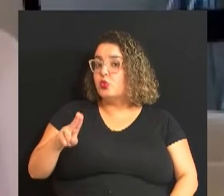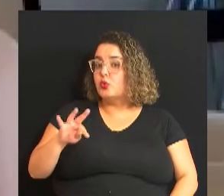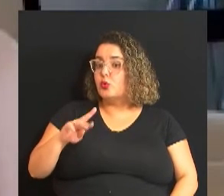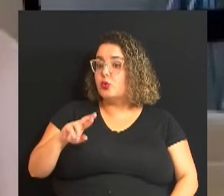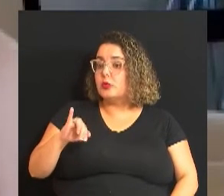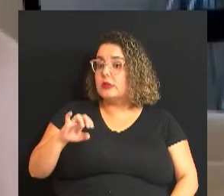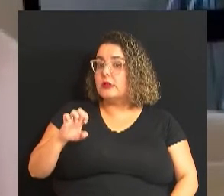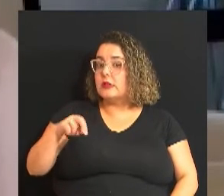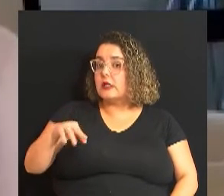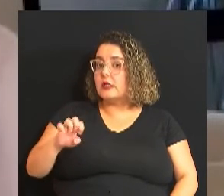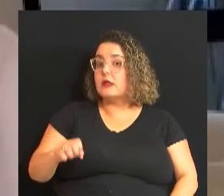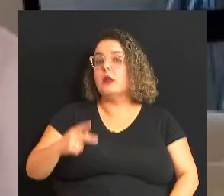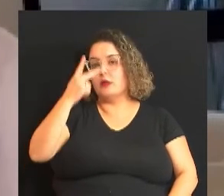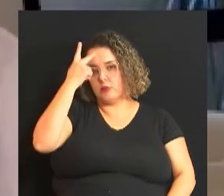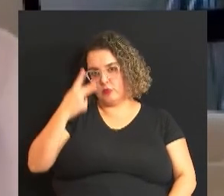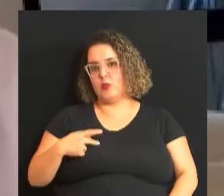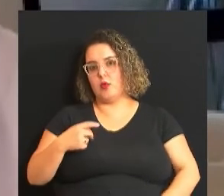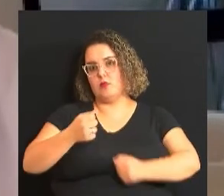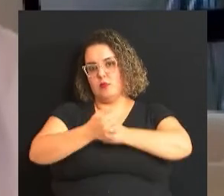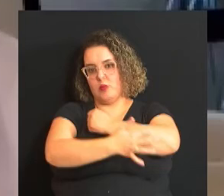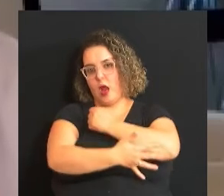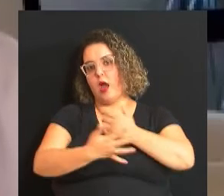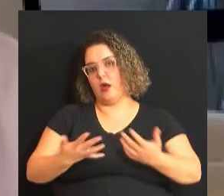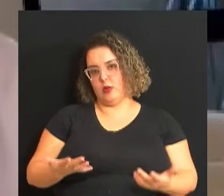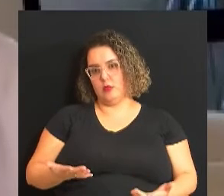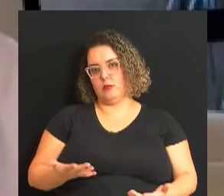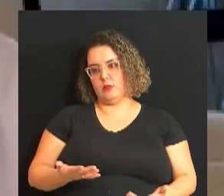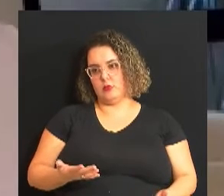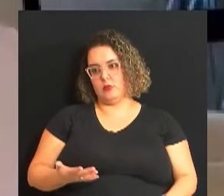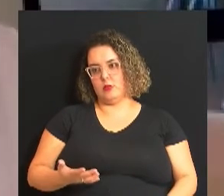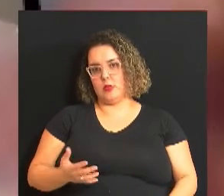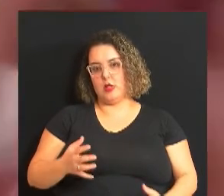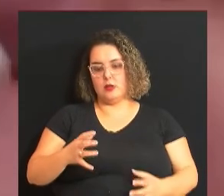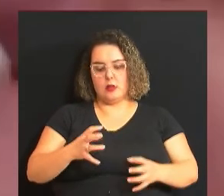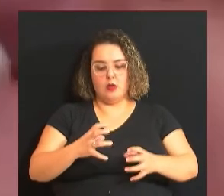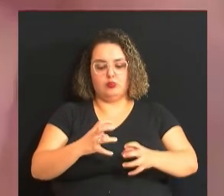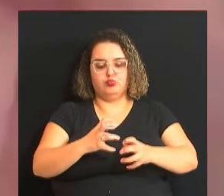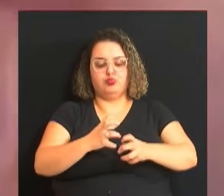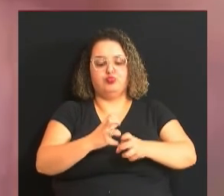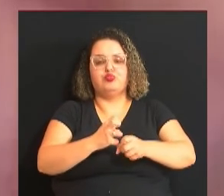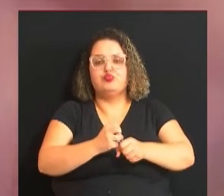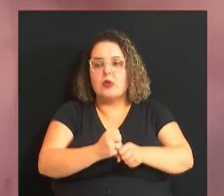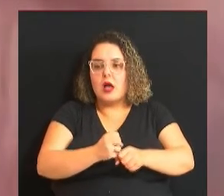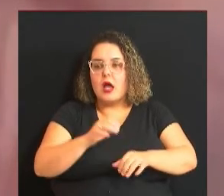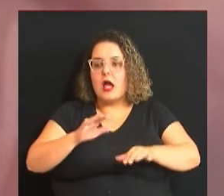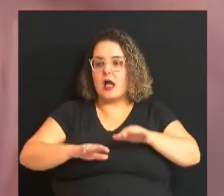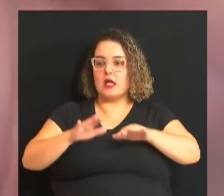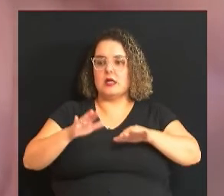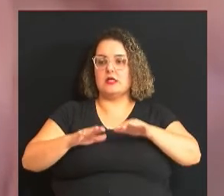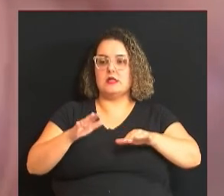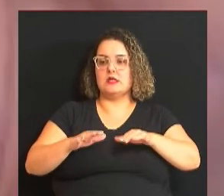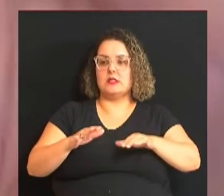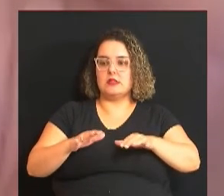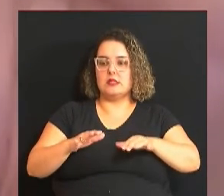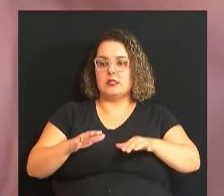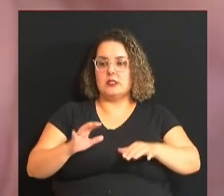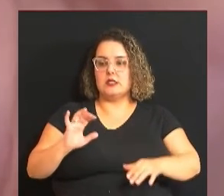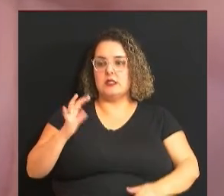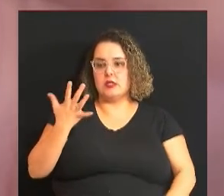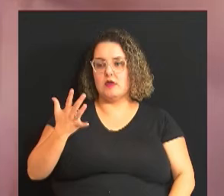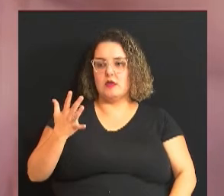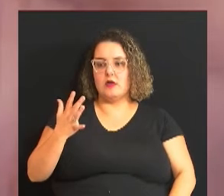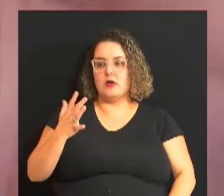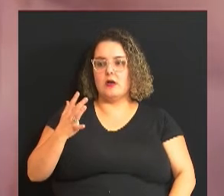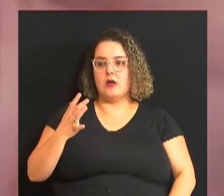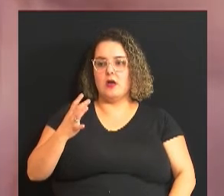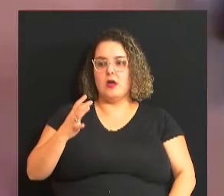próprias fezes. Isso, essa atrofia, às vezes causa uma